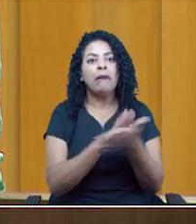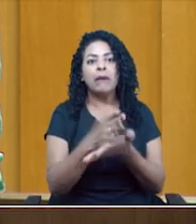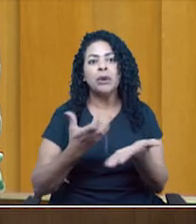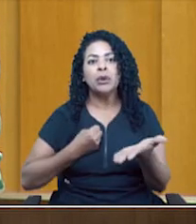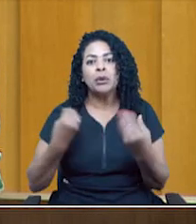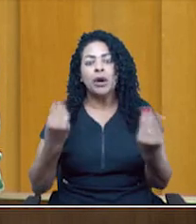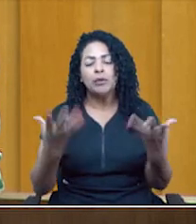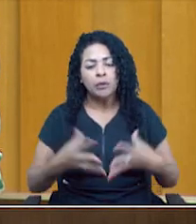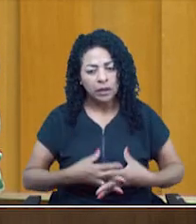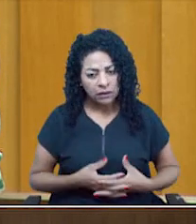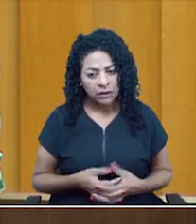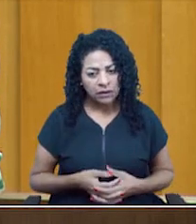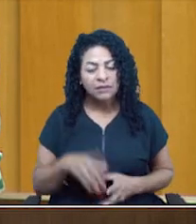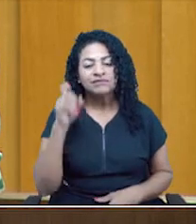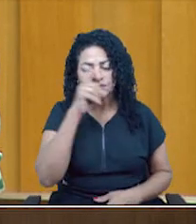Foi difícil.